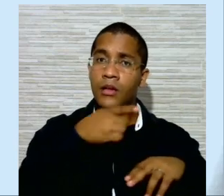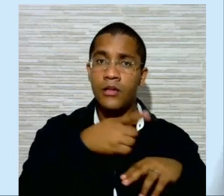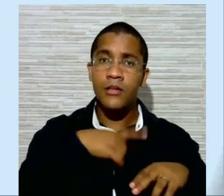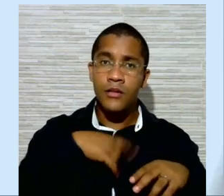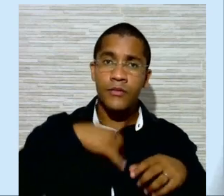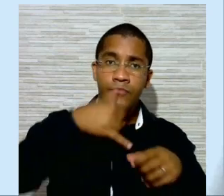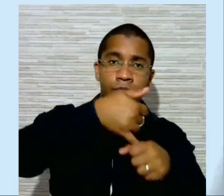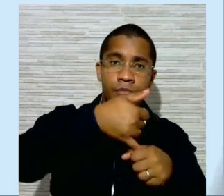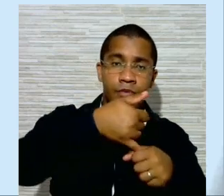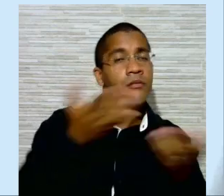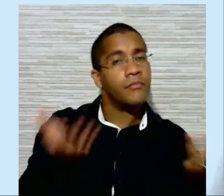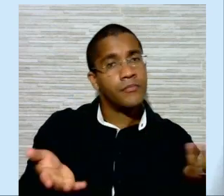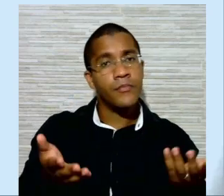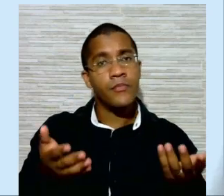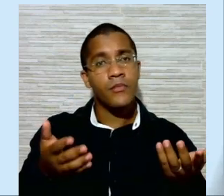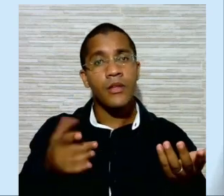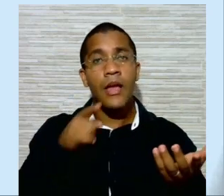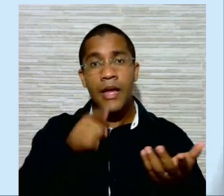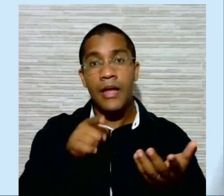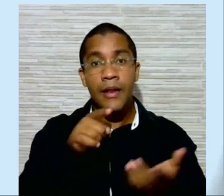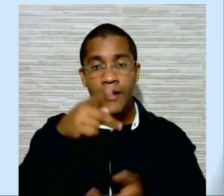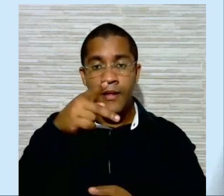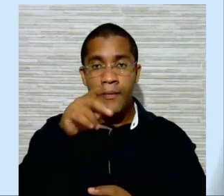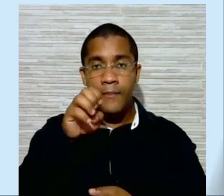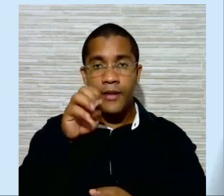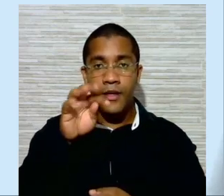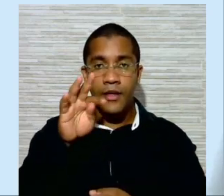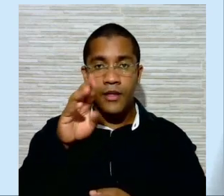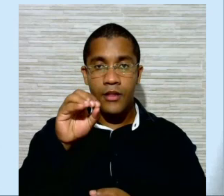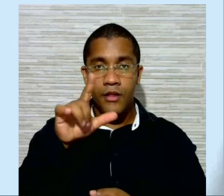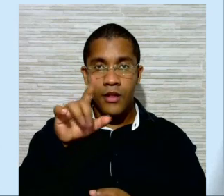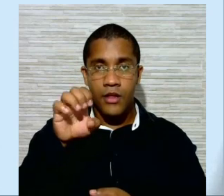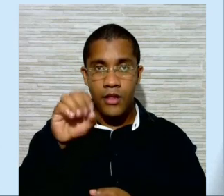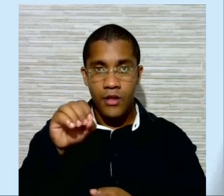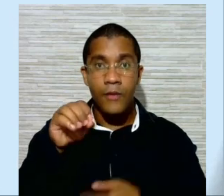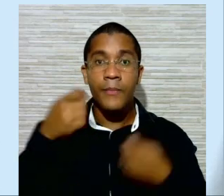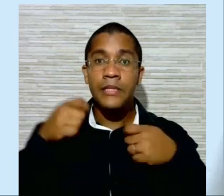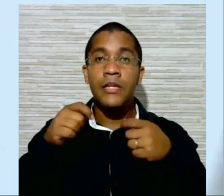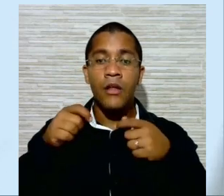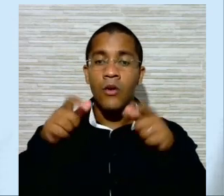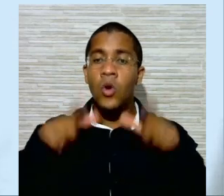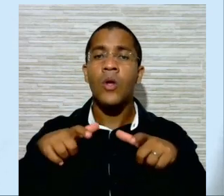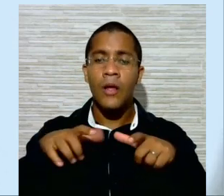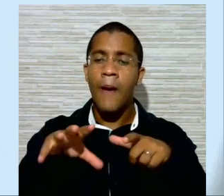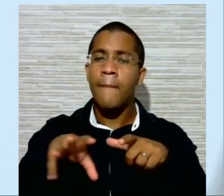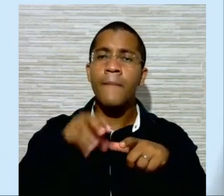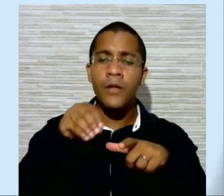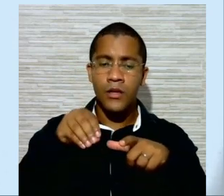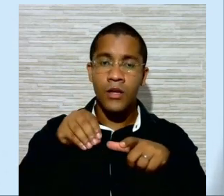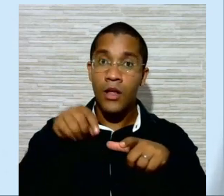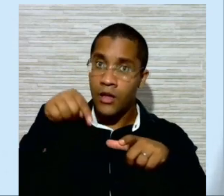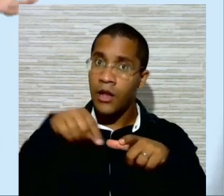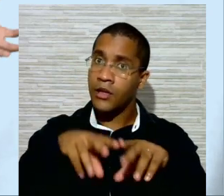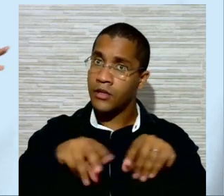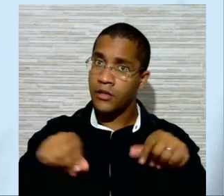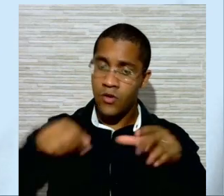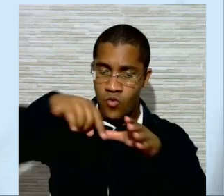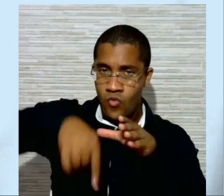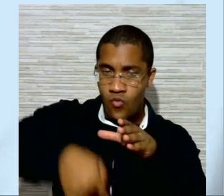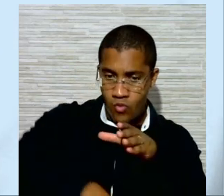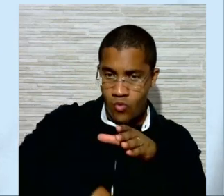do petróleo. E isso faz com que esse recurso ele tenha que ser extraído da terra. Então, você retira